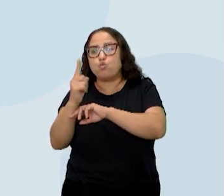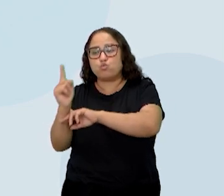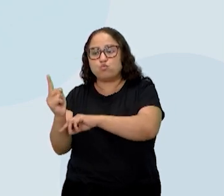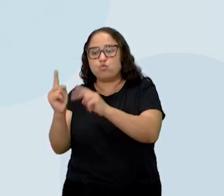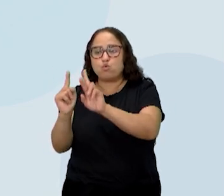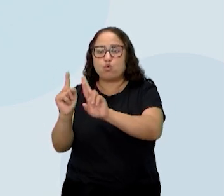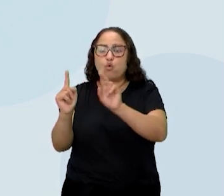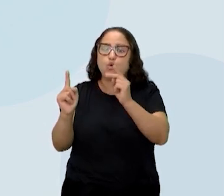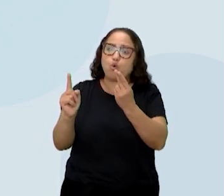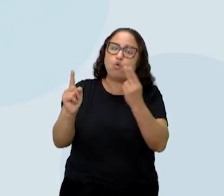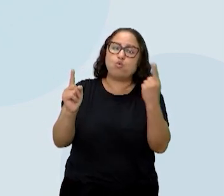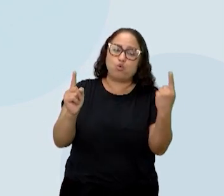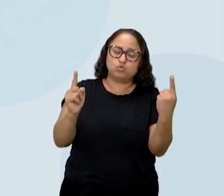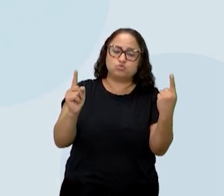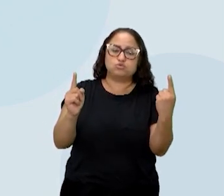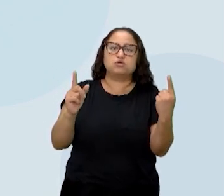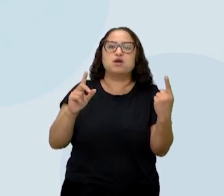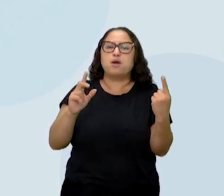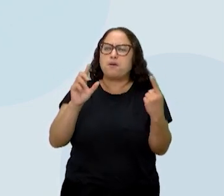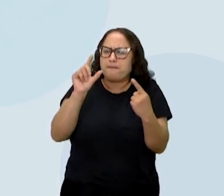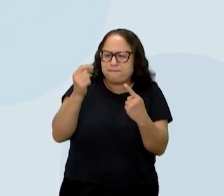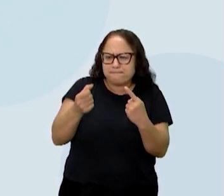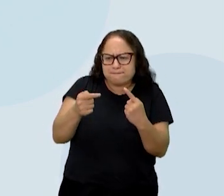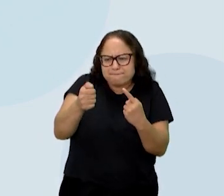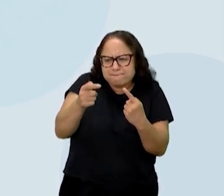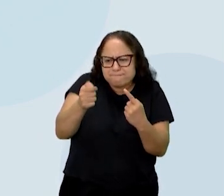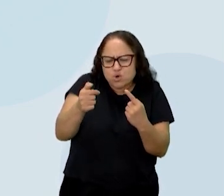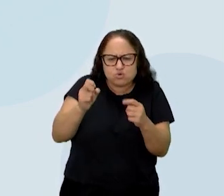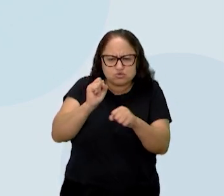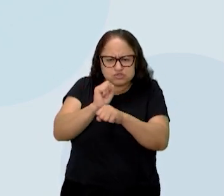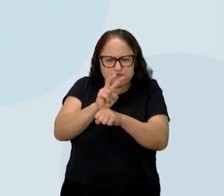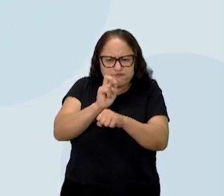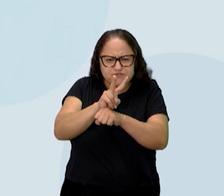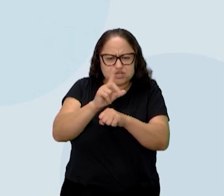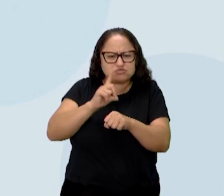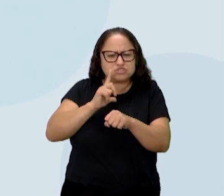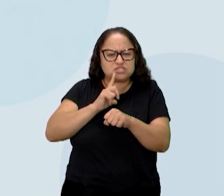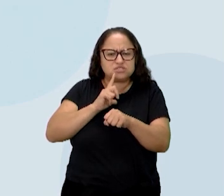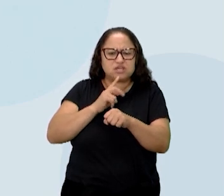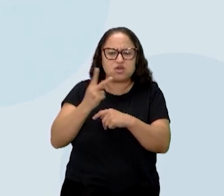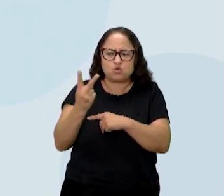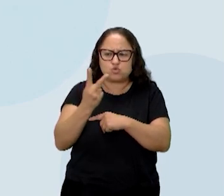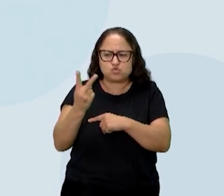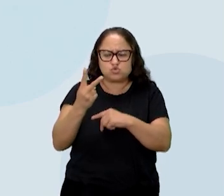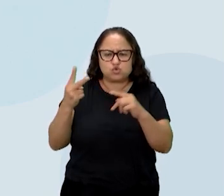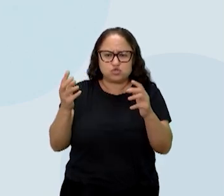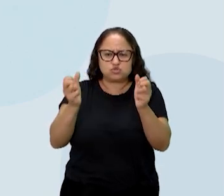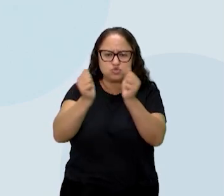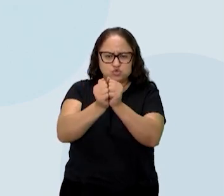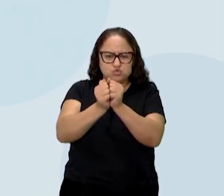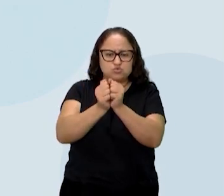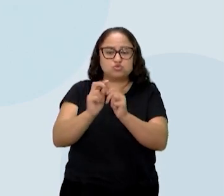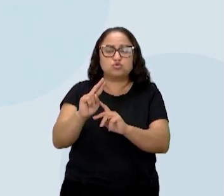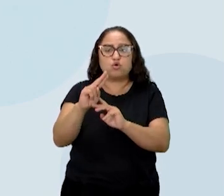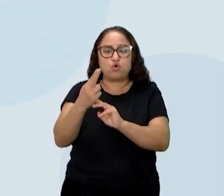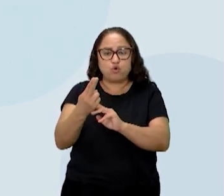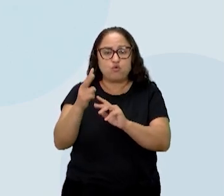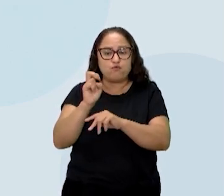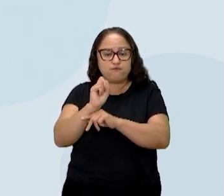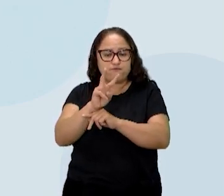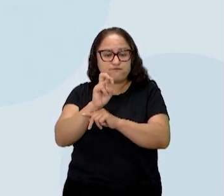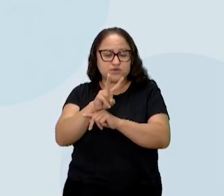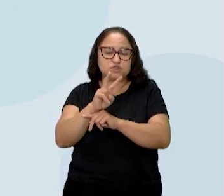poucos os vírus que apresentam os dois juntos. Na maioria das vezes, ou o vírus, né, apresenta o DNA